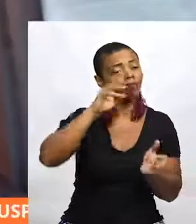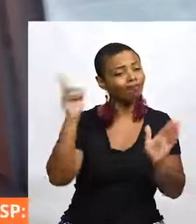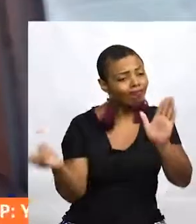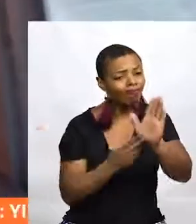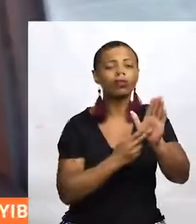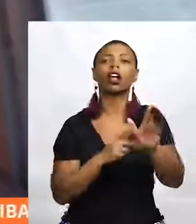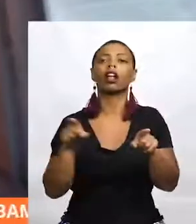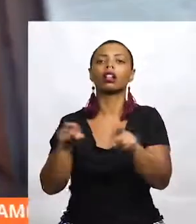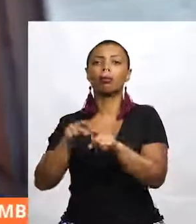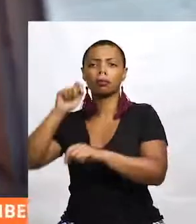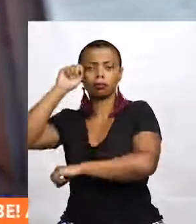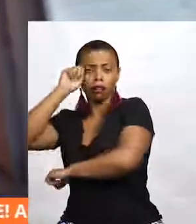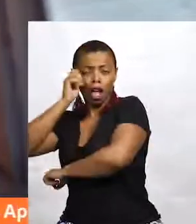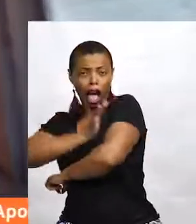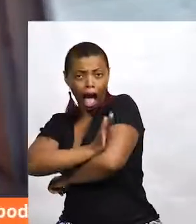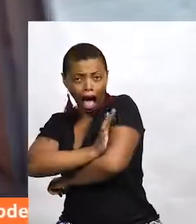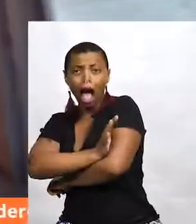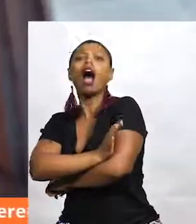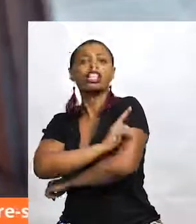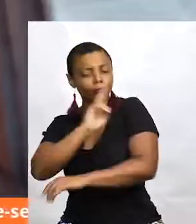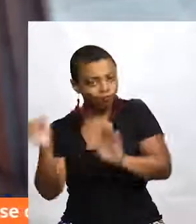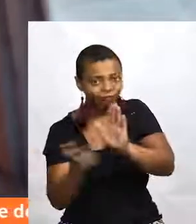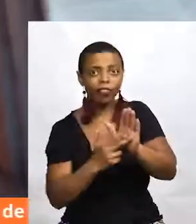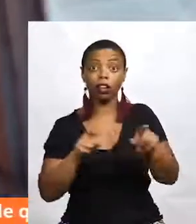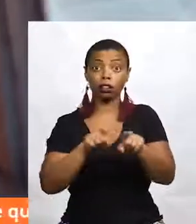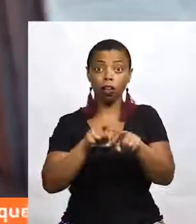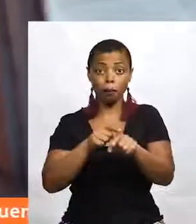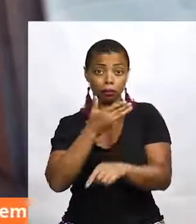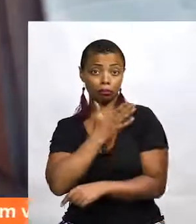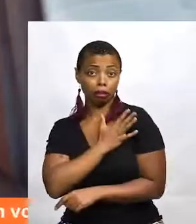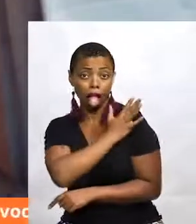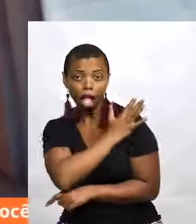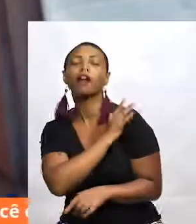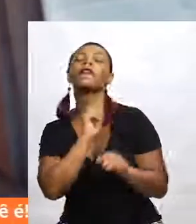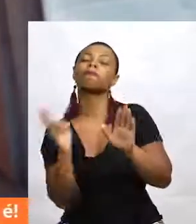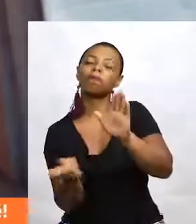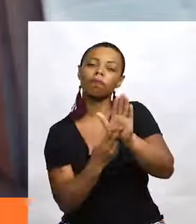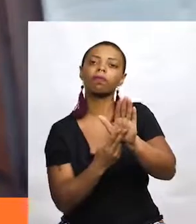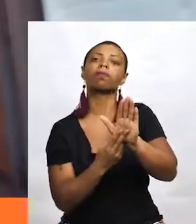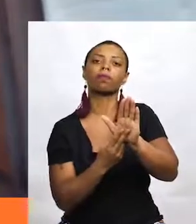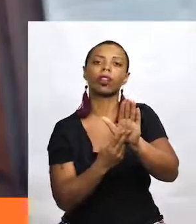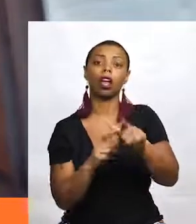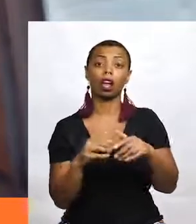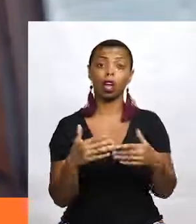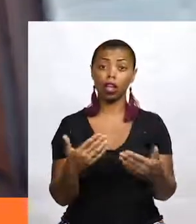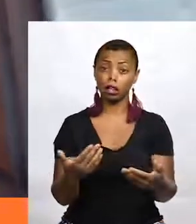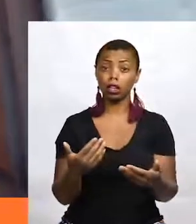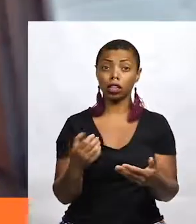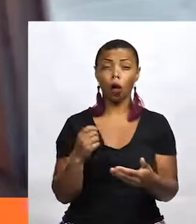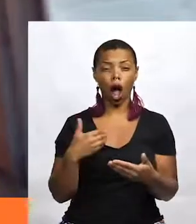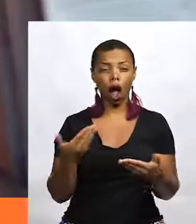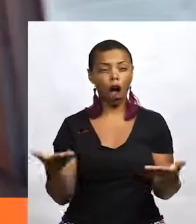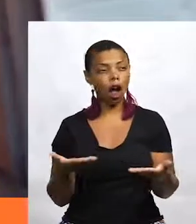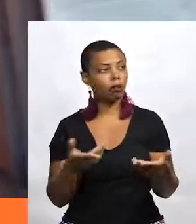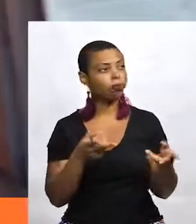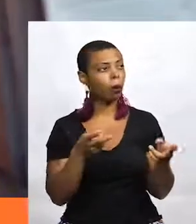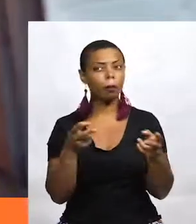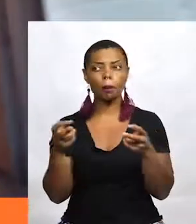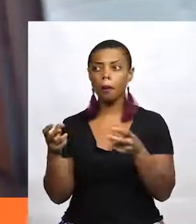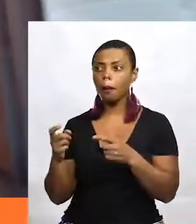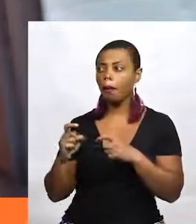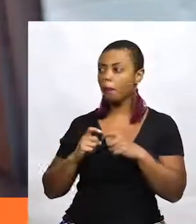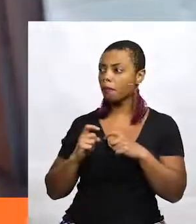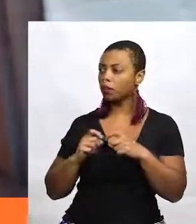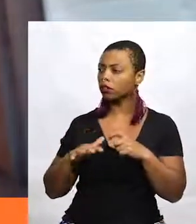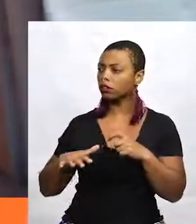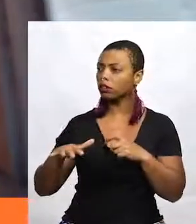por discriminação. Então, no momento em que eu vejo o coletivo de medicina, uma área extremamente elitizada, se